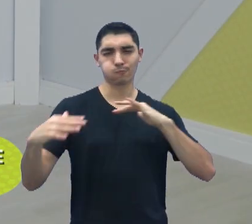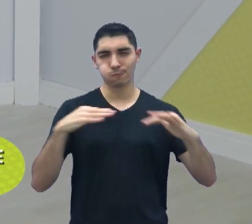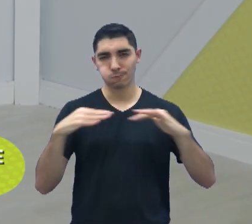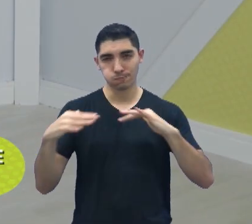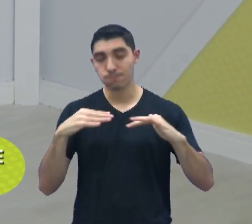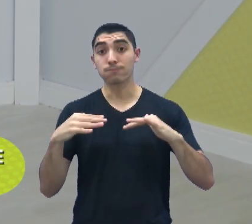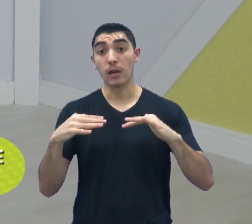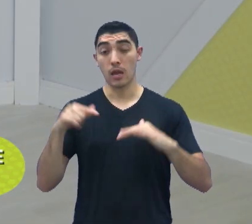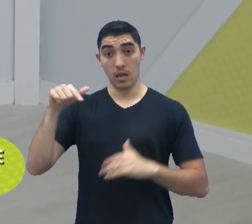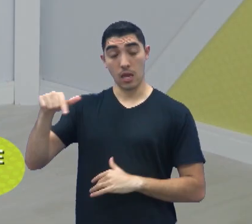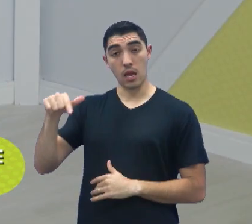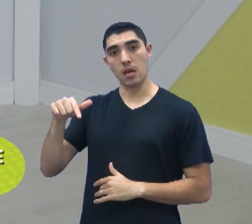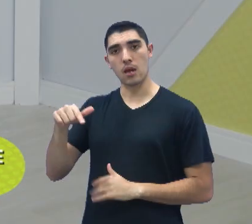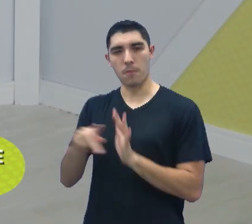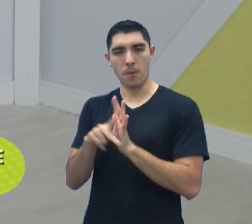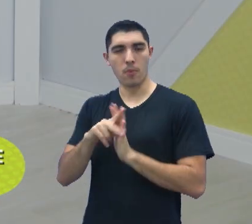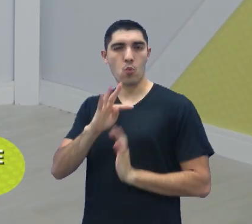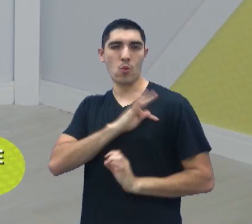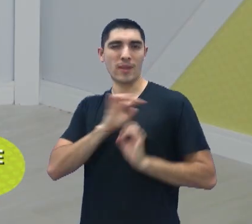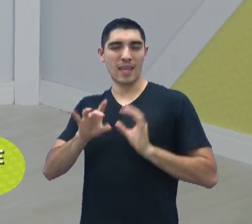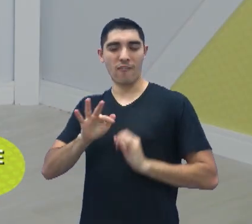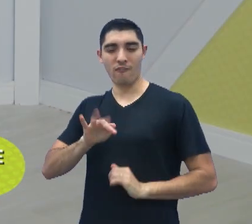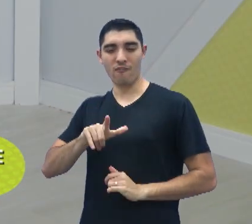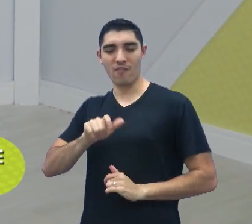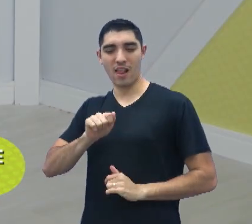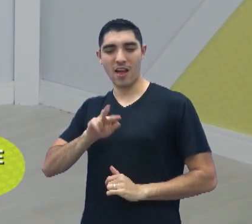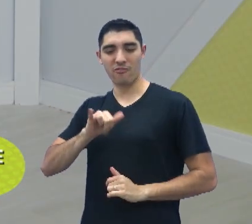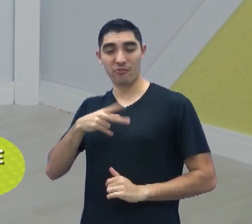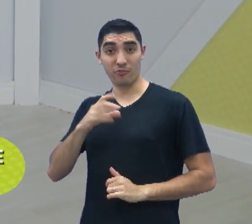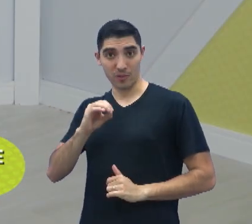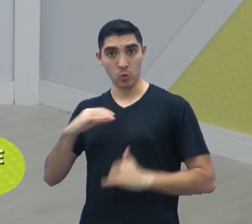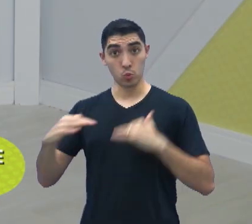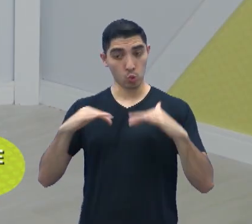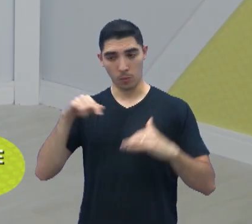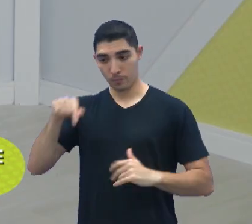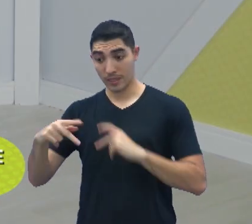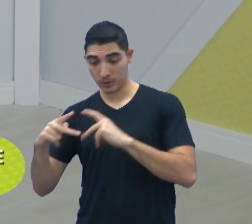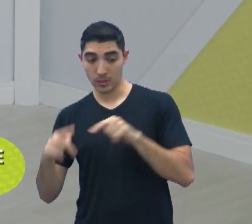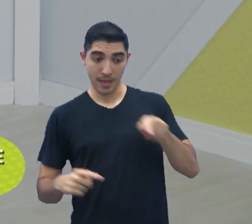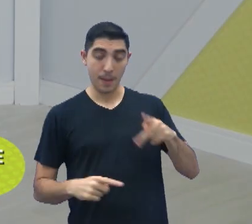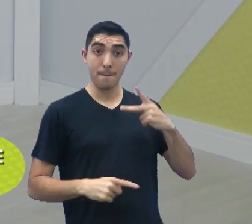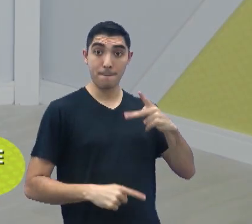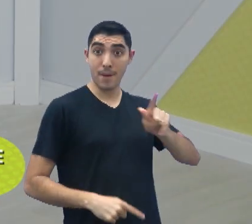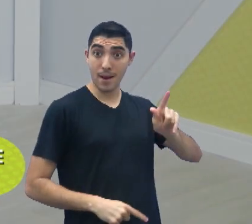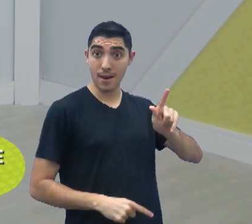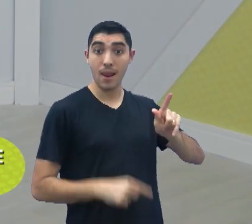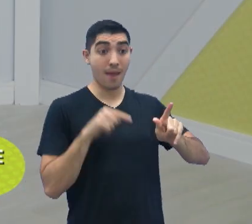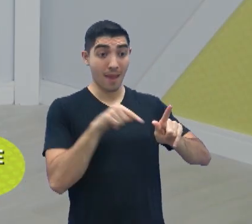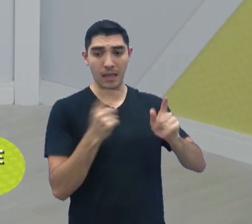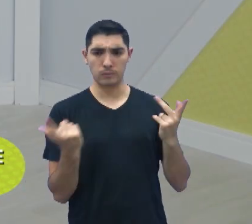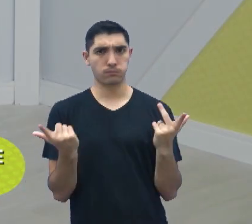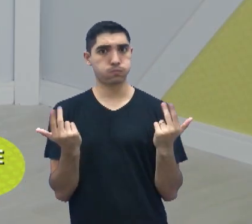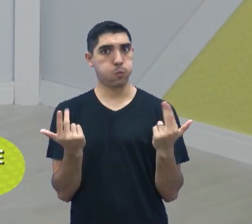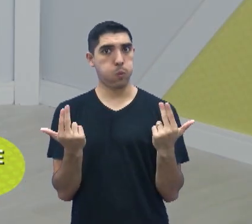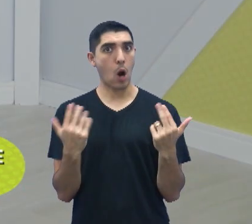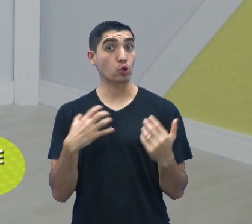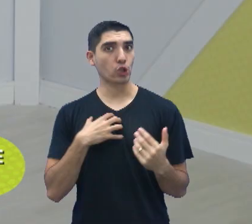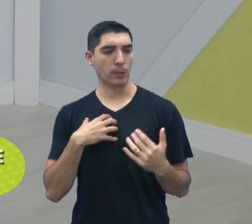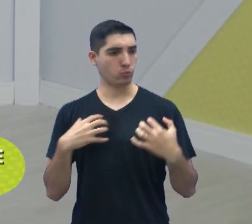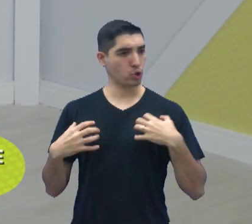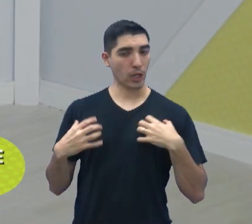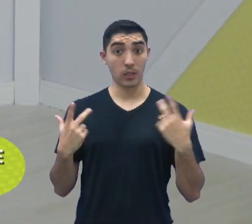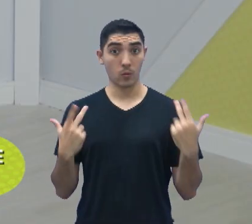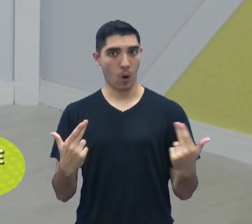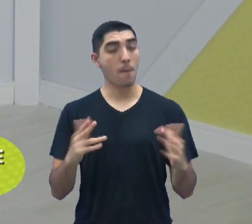do técnico Flavinho Tavares recebeu o Praia Grande, considerado aí um dos adversários diretos do São José na classificação da competição. E